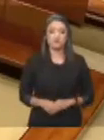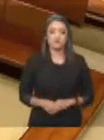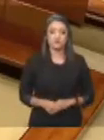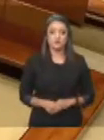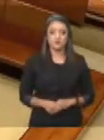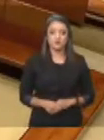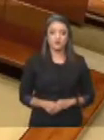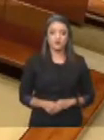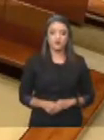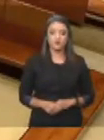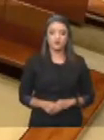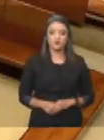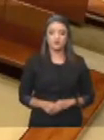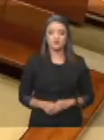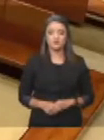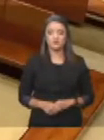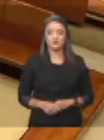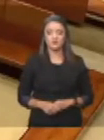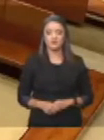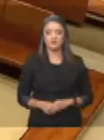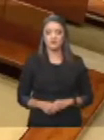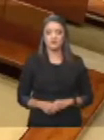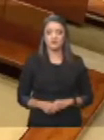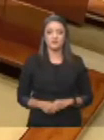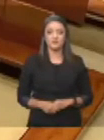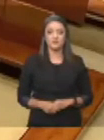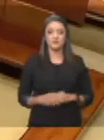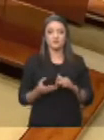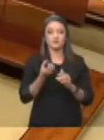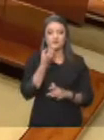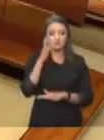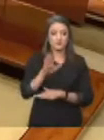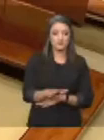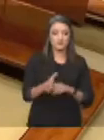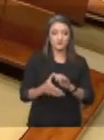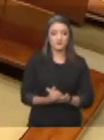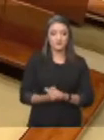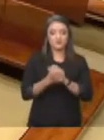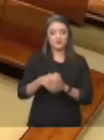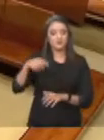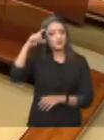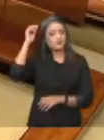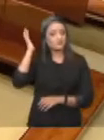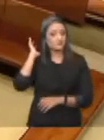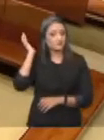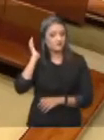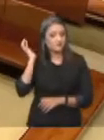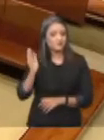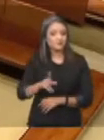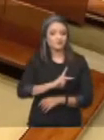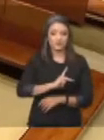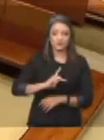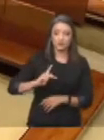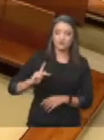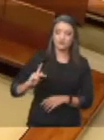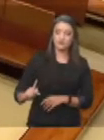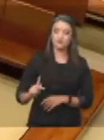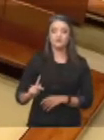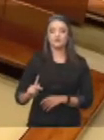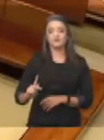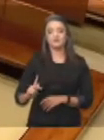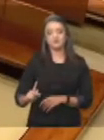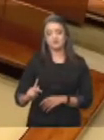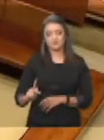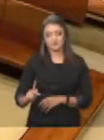Boa tarde a todos. Cumprimento a excelentíssima senhora ministra Rosa Weber, presidente desta corte, o excelentíssimo senhor ministro